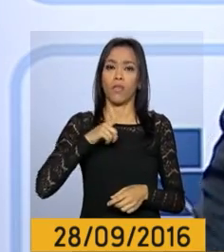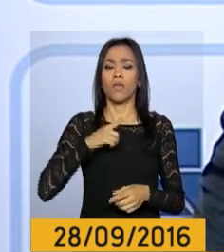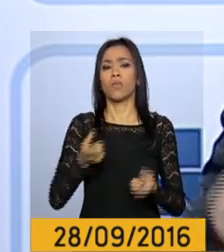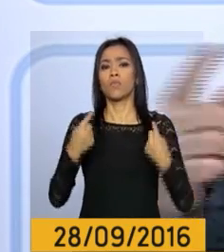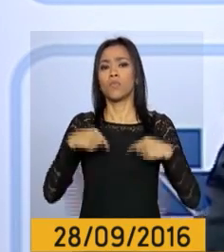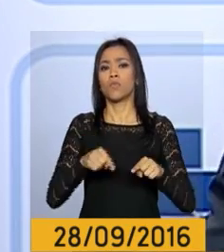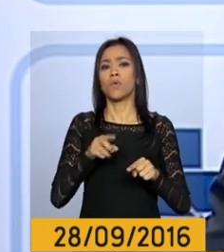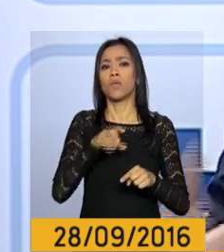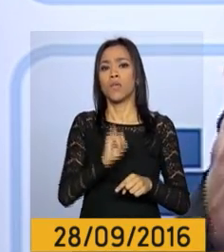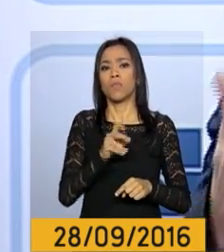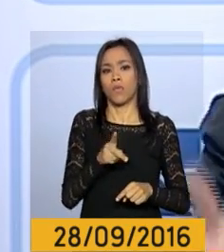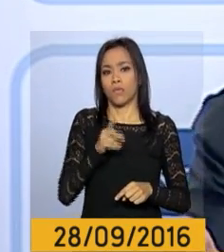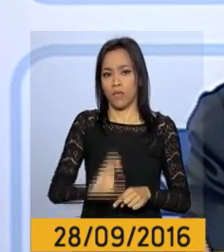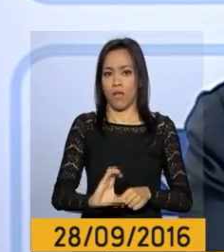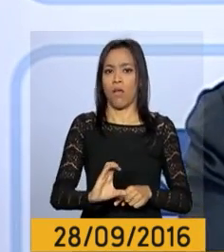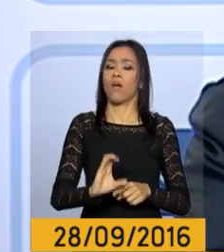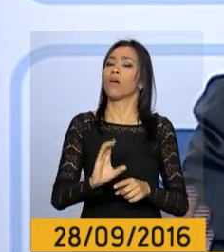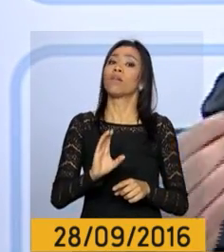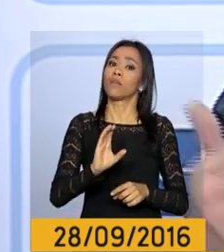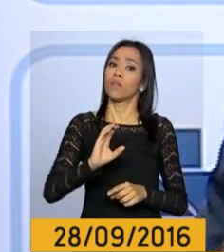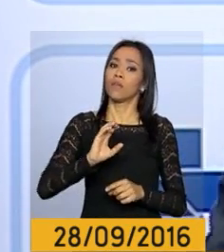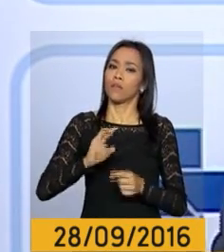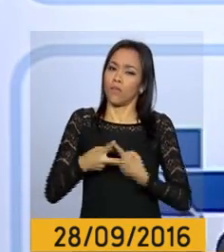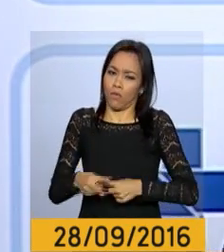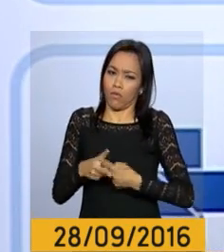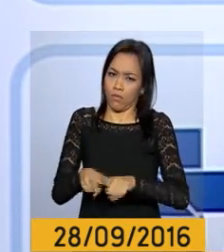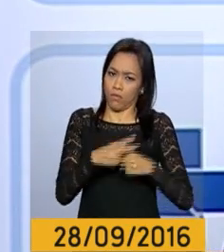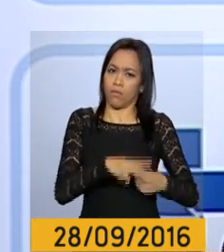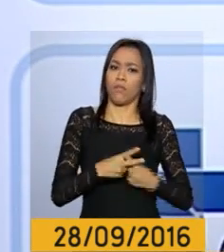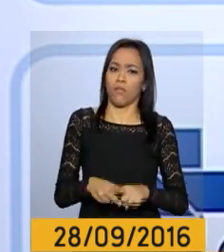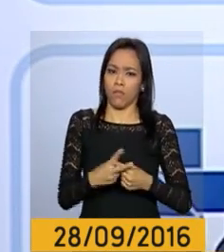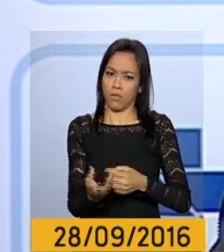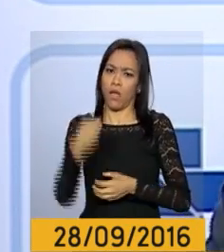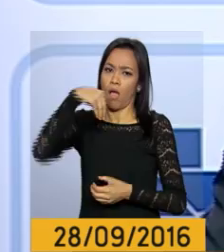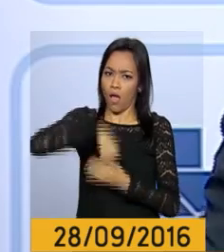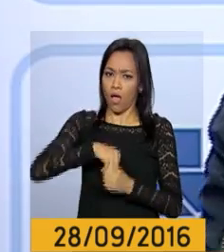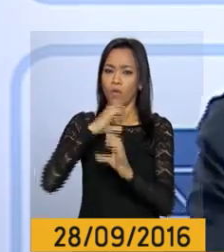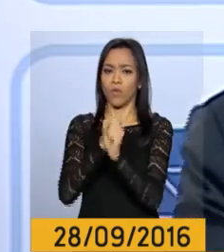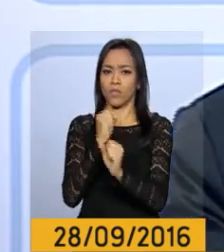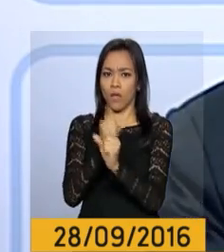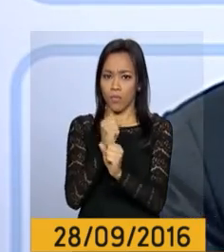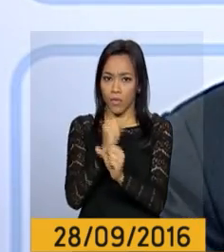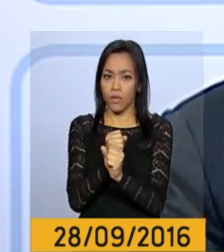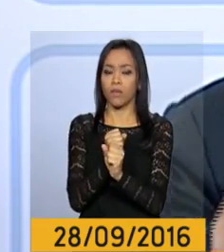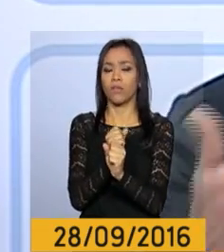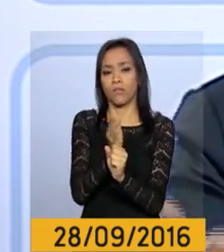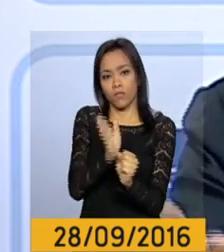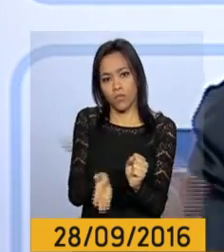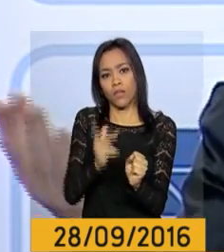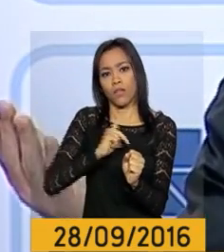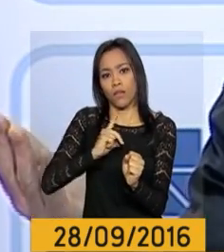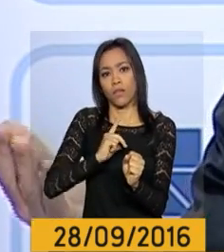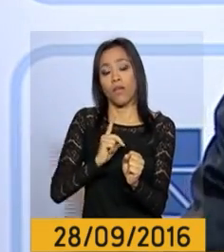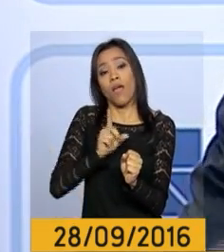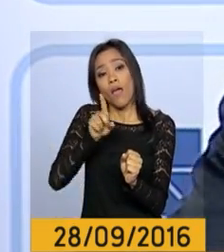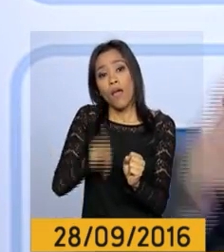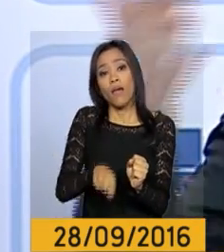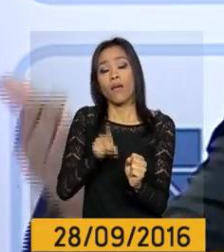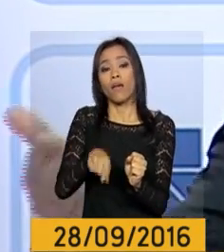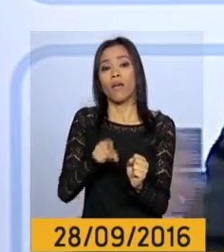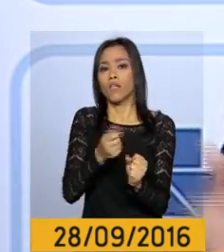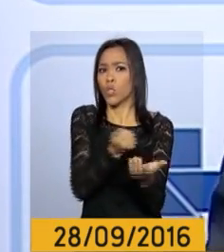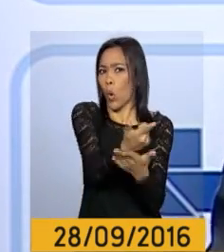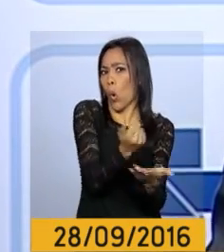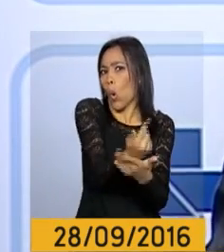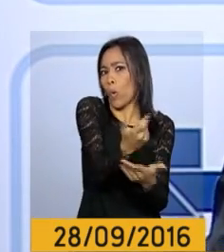farma correção que está no orçamento previsto é que nós não é vamos dispor porque é uma corrida hora pode